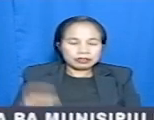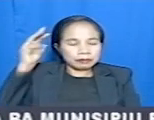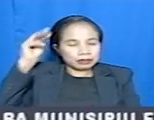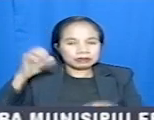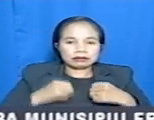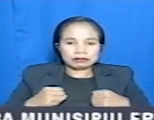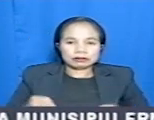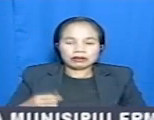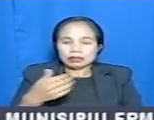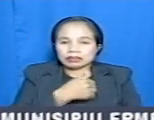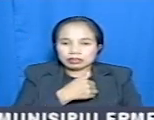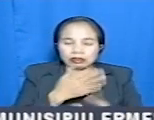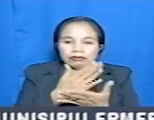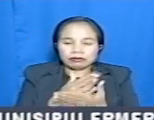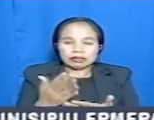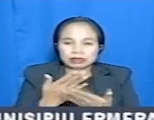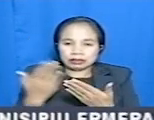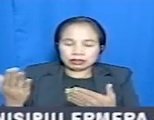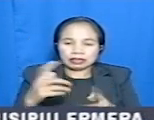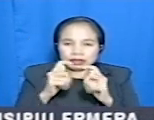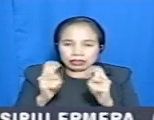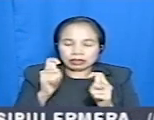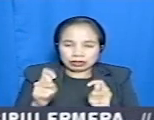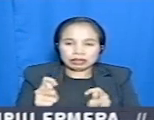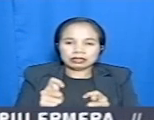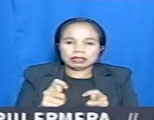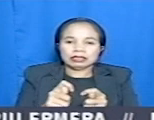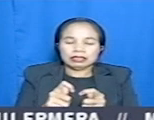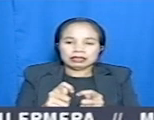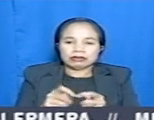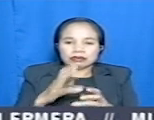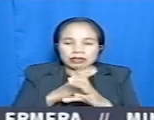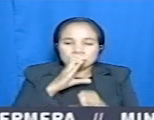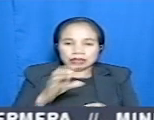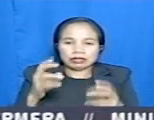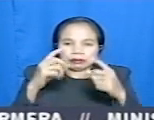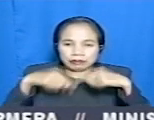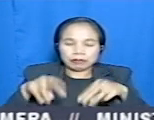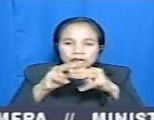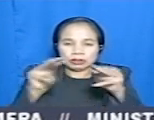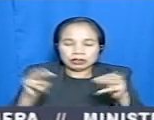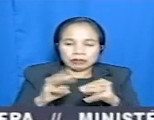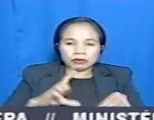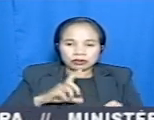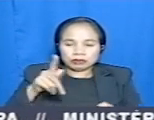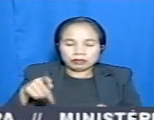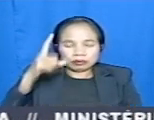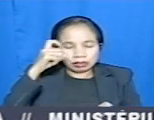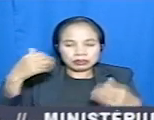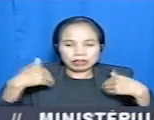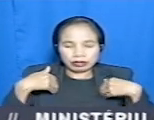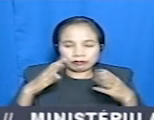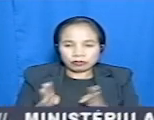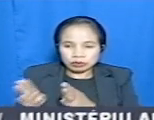Ministério Saúde sedeu distribui máquina teste swab no careta operacional ba município Lauteng, tamba se iho processo